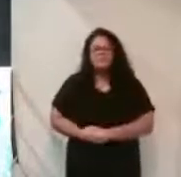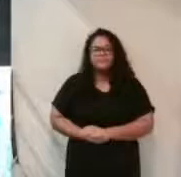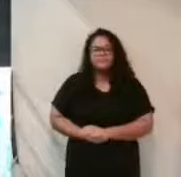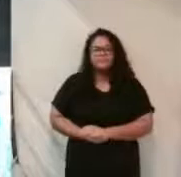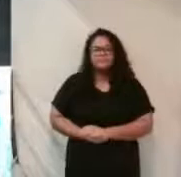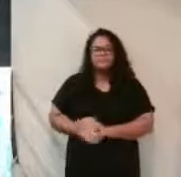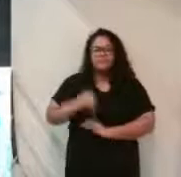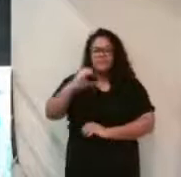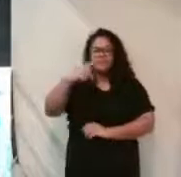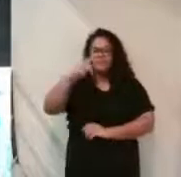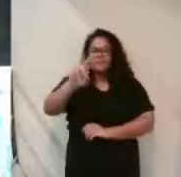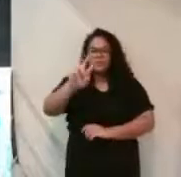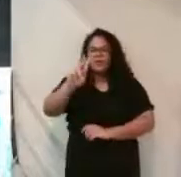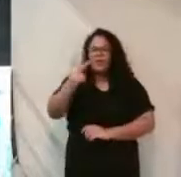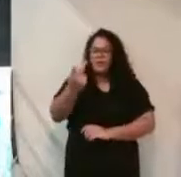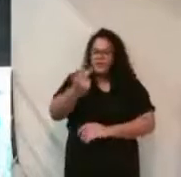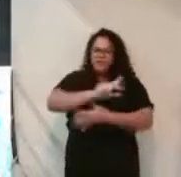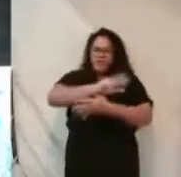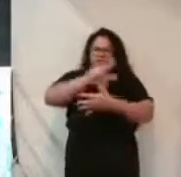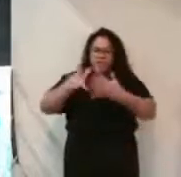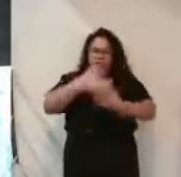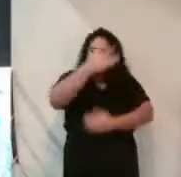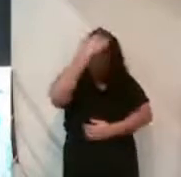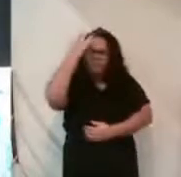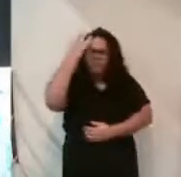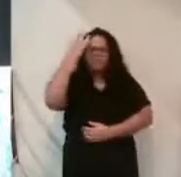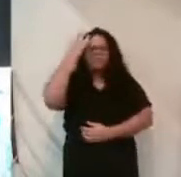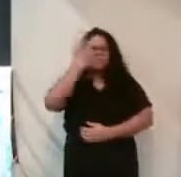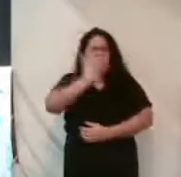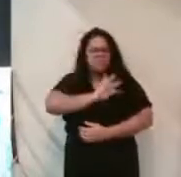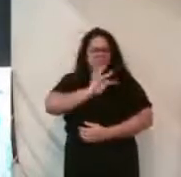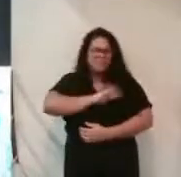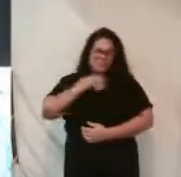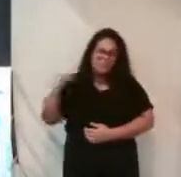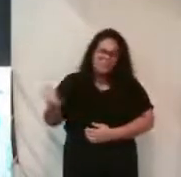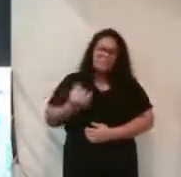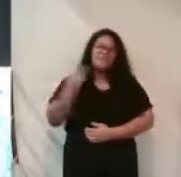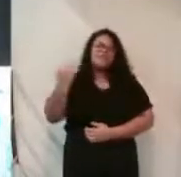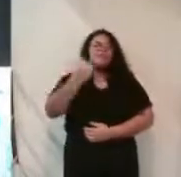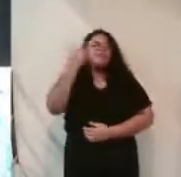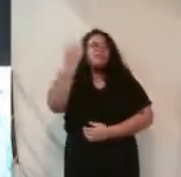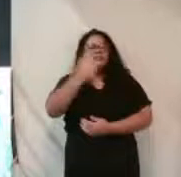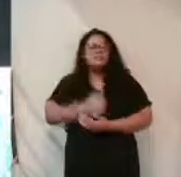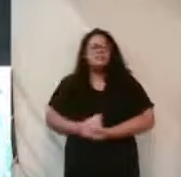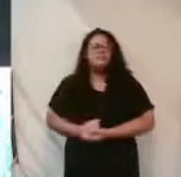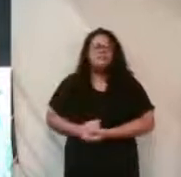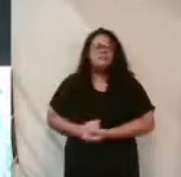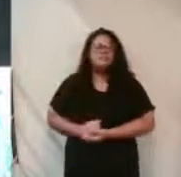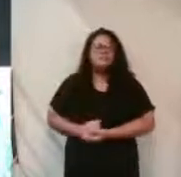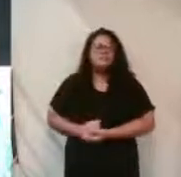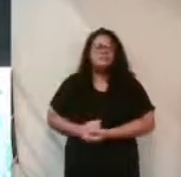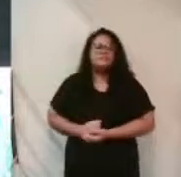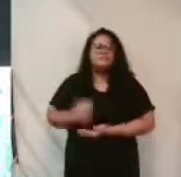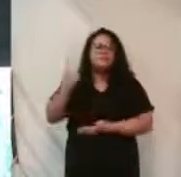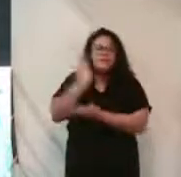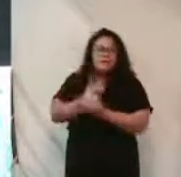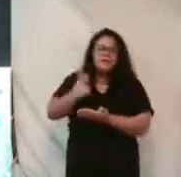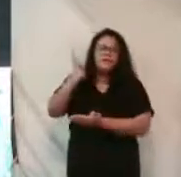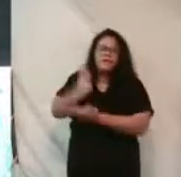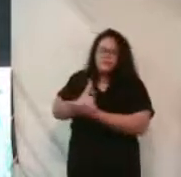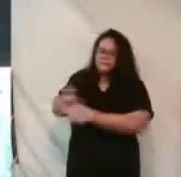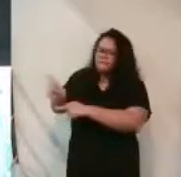uma seriedade impressionante, está ali exigindo que o aterro seja um aterro de fato, um aterro que